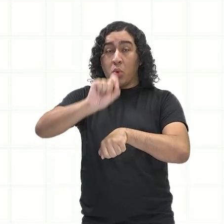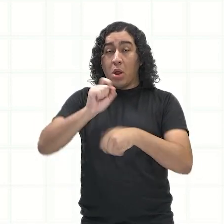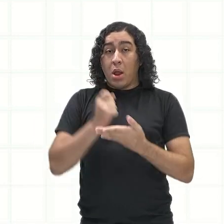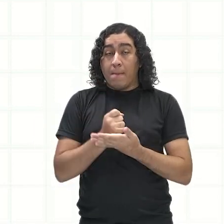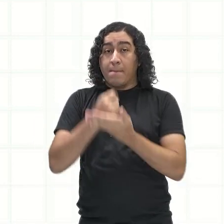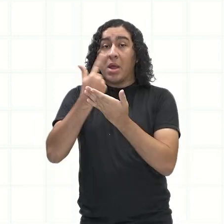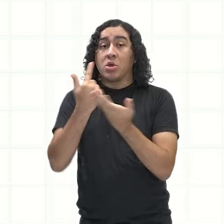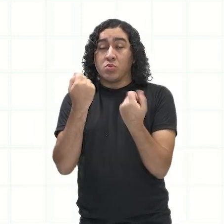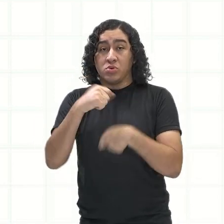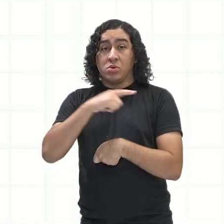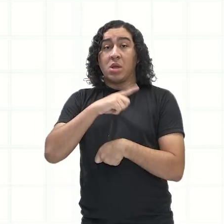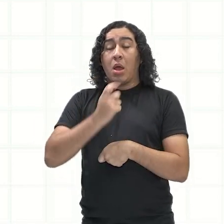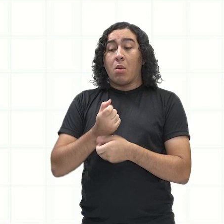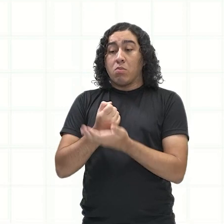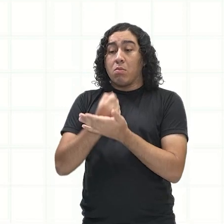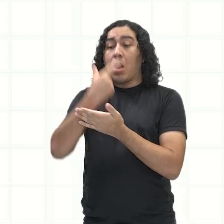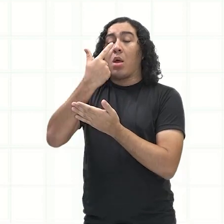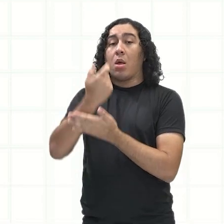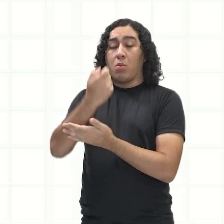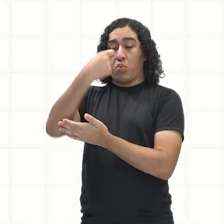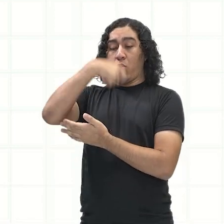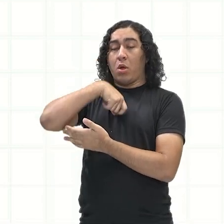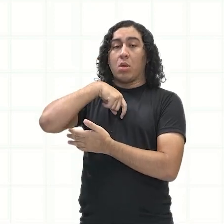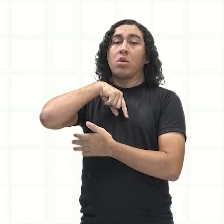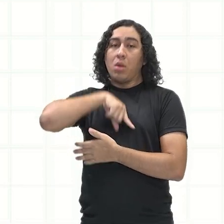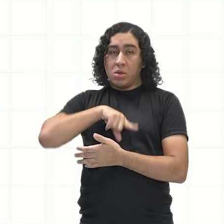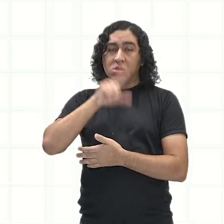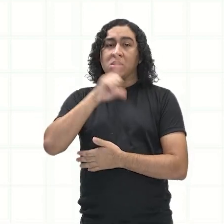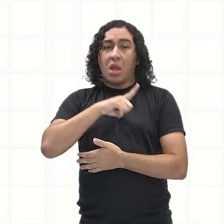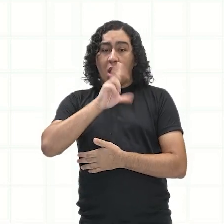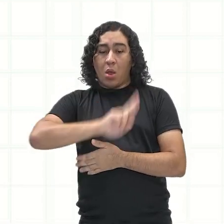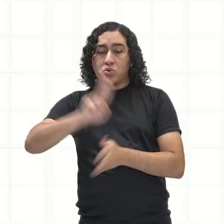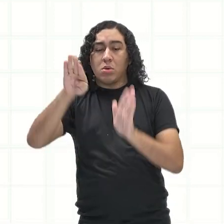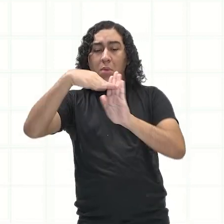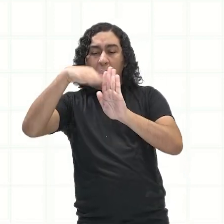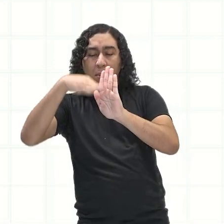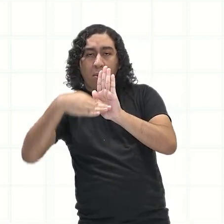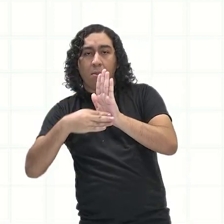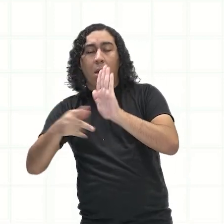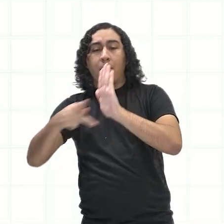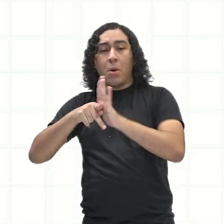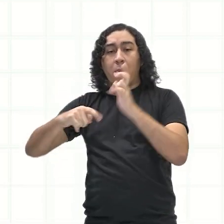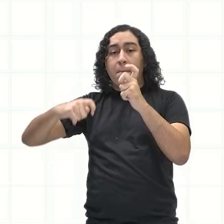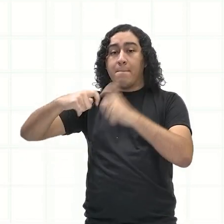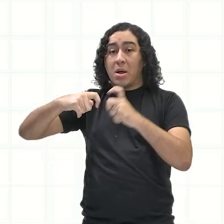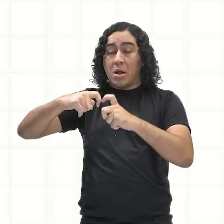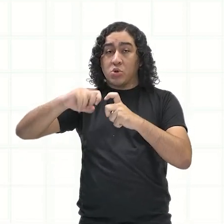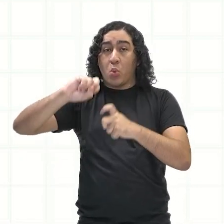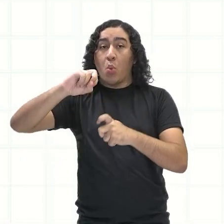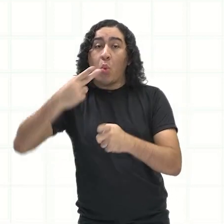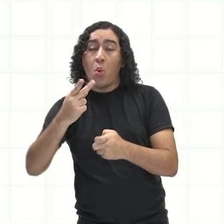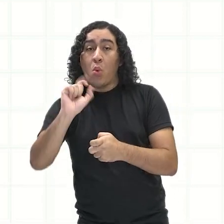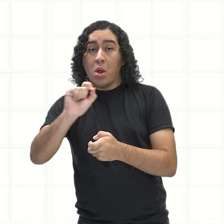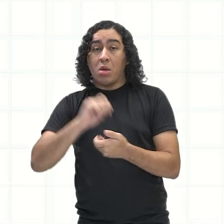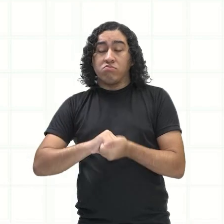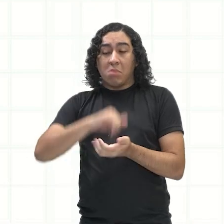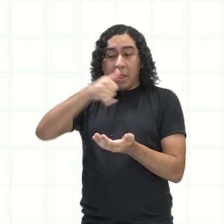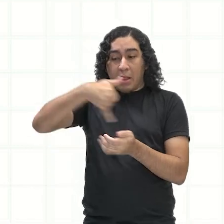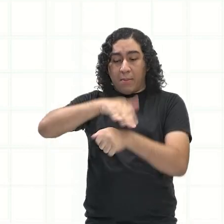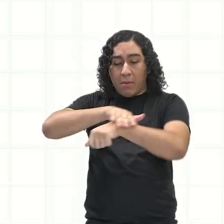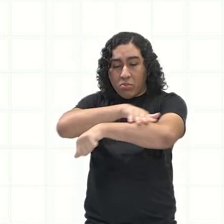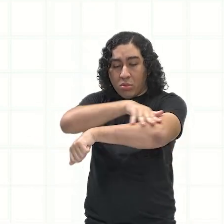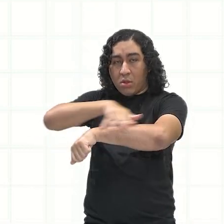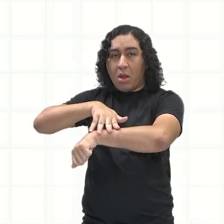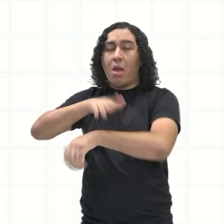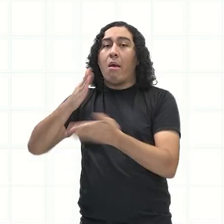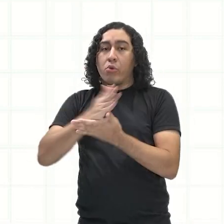ser via oral, né? Comprimidos que são administrados ali via oral, receitados pelo médico, ou cremes, né? Existem alguns cremes ali que